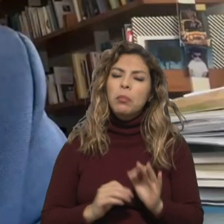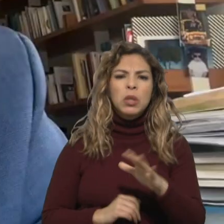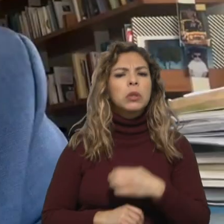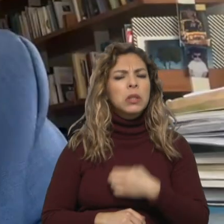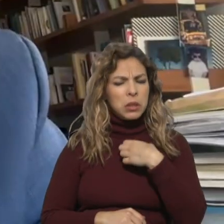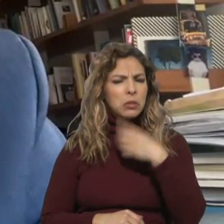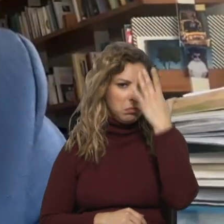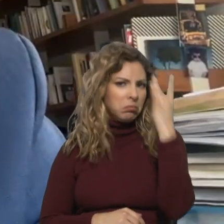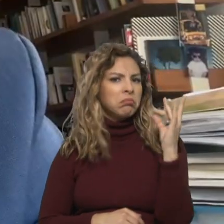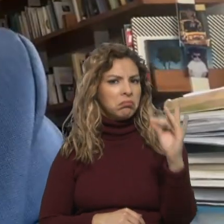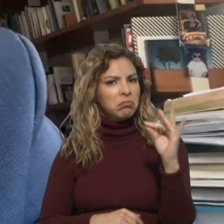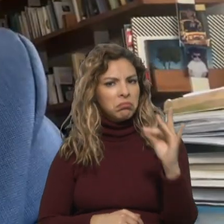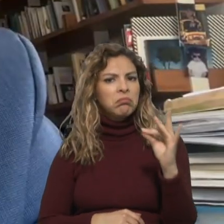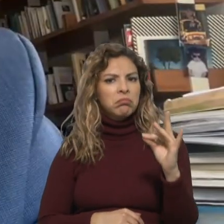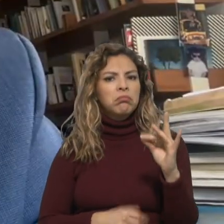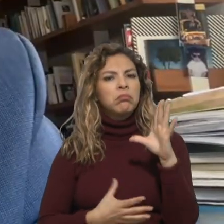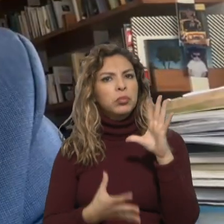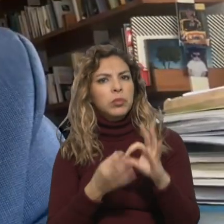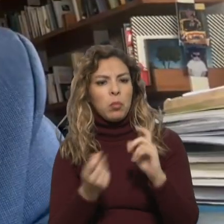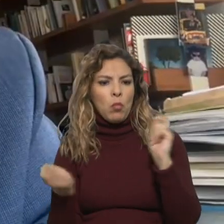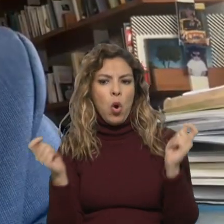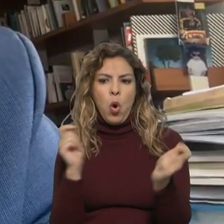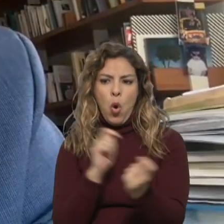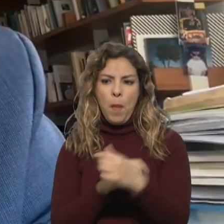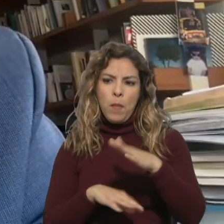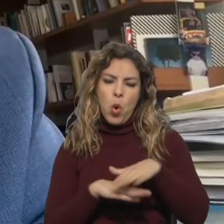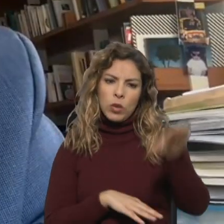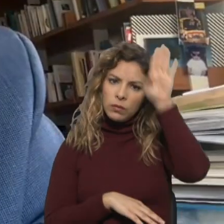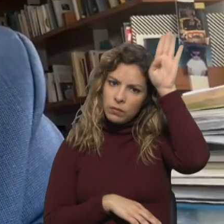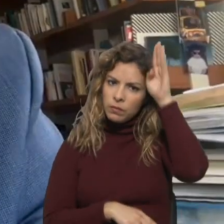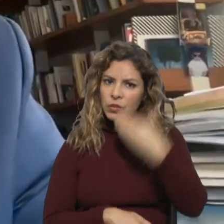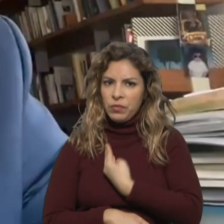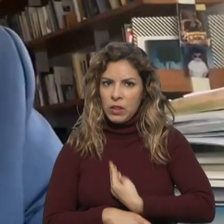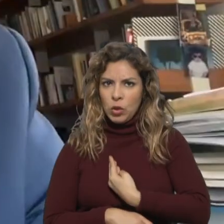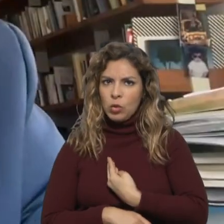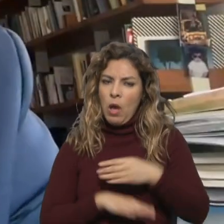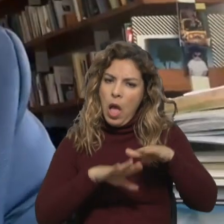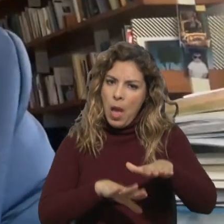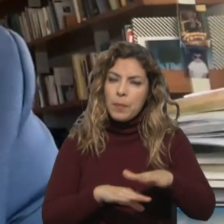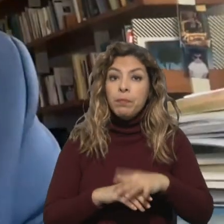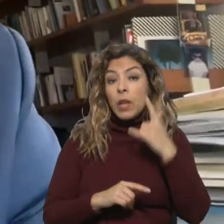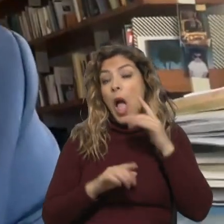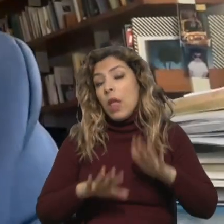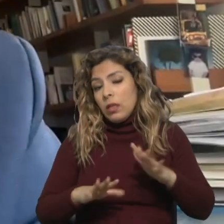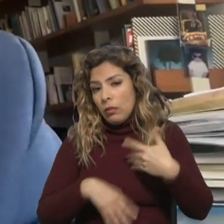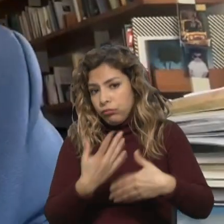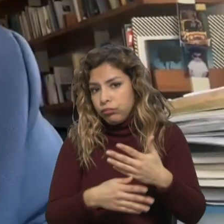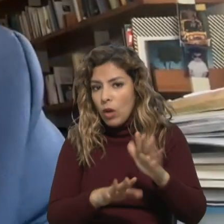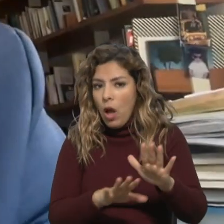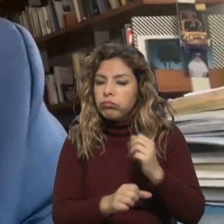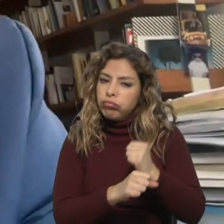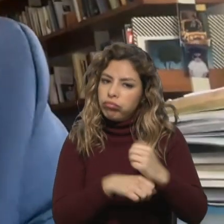um rastro forte de transformação da passagem de Francisco pelo papado, que ainda lá está, evidentemente, e ainda